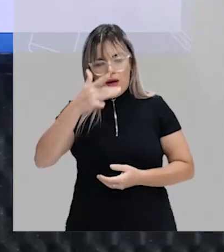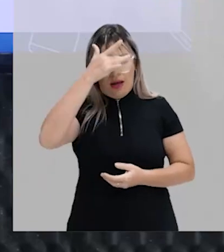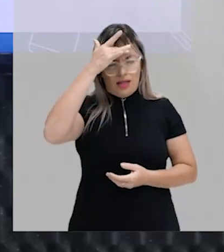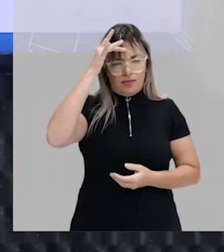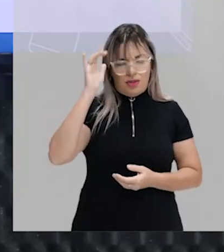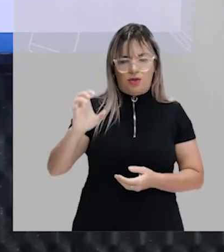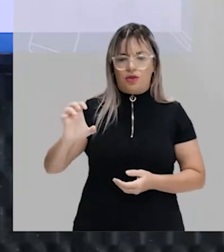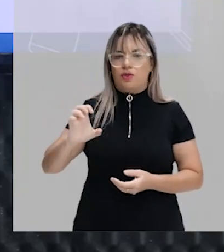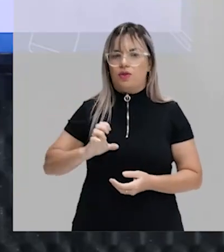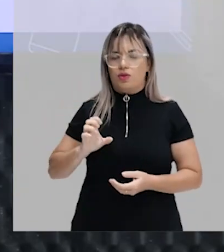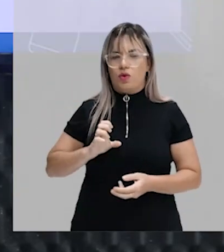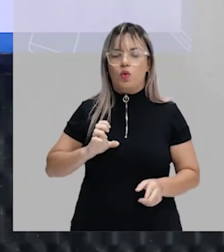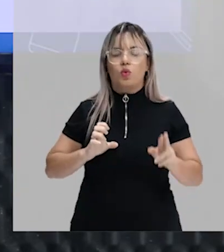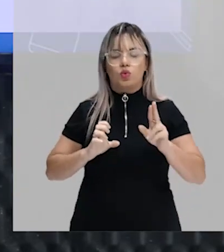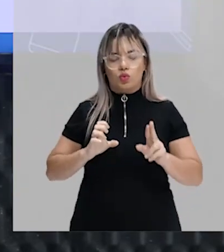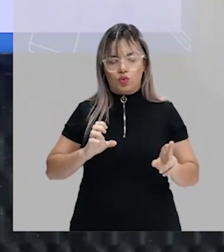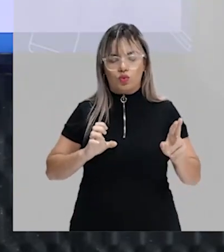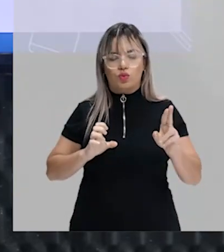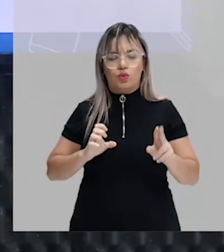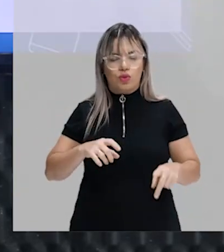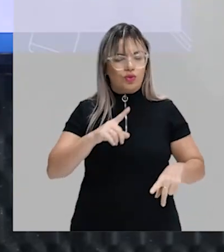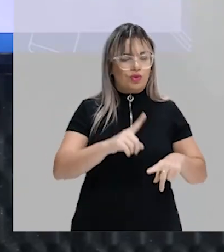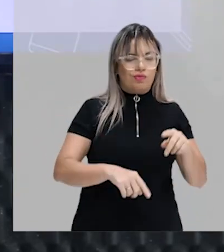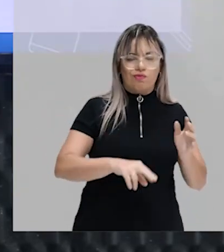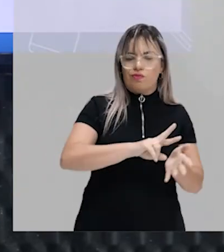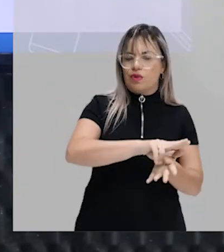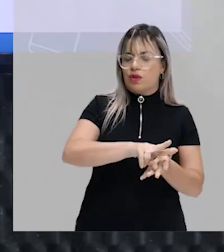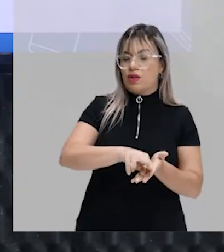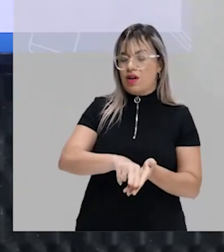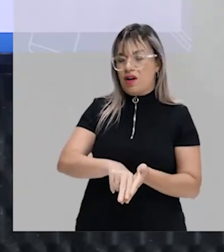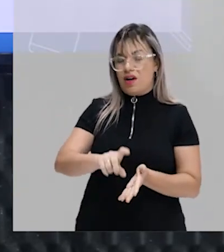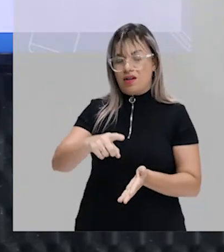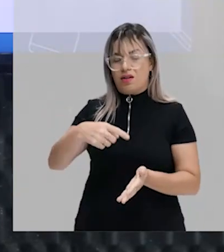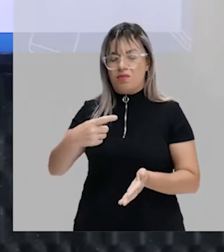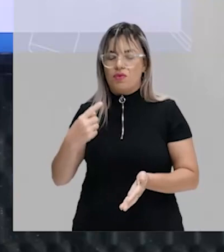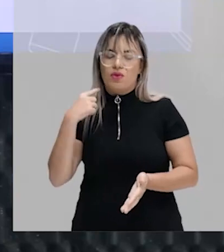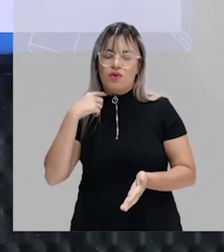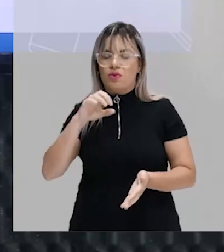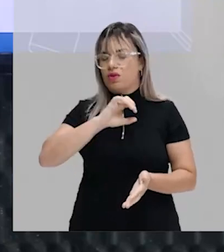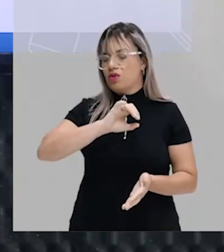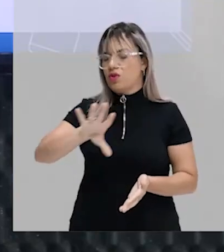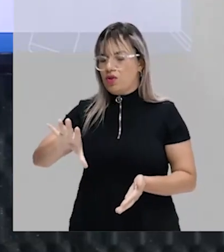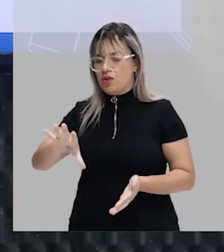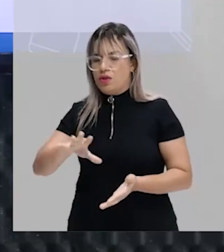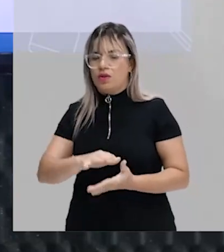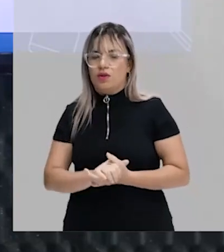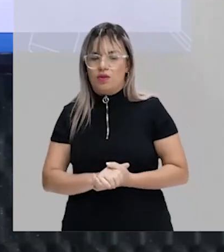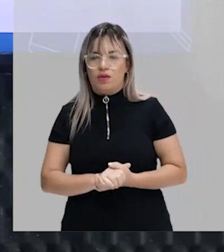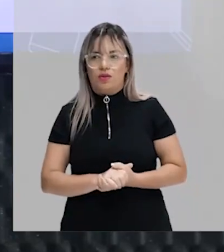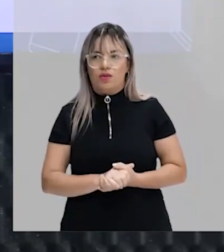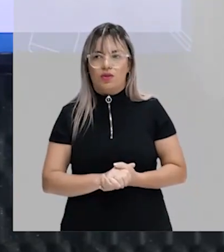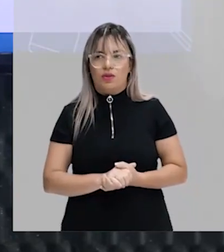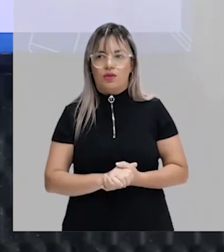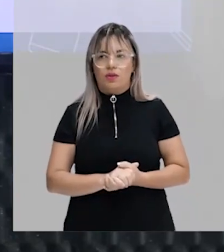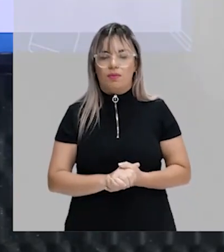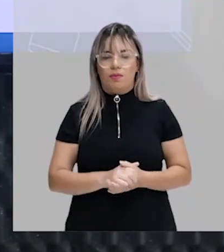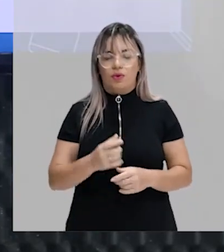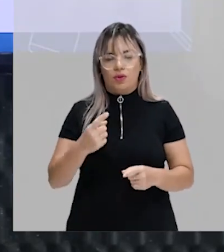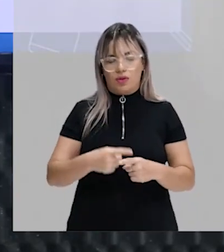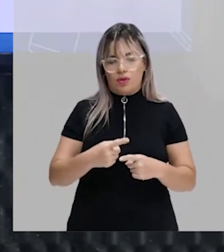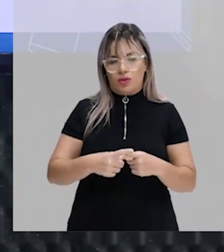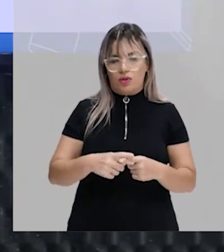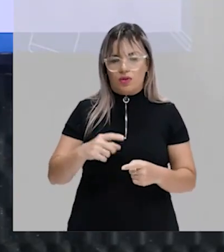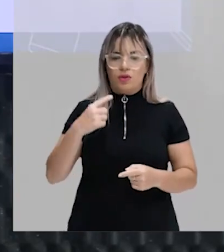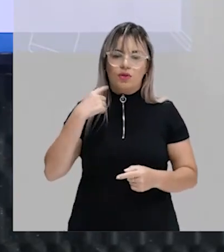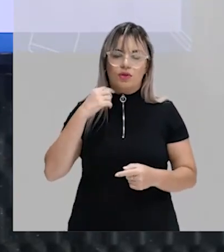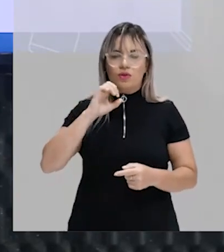usam, usam, usam e depois elas jogam fora. E quando a gente joga fora uma coisa, a gente diz que a gente joga no lixo, porque aquilo